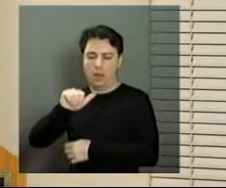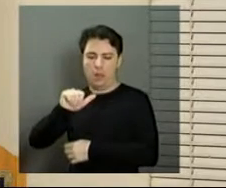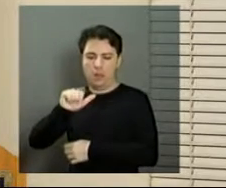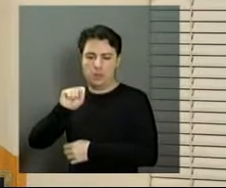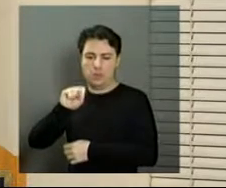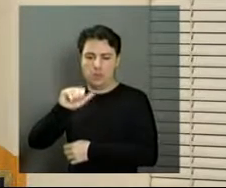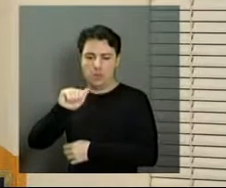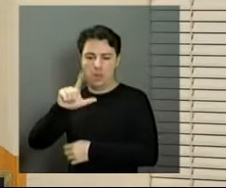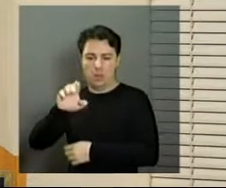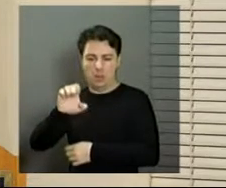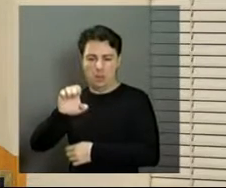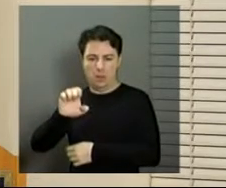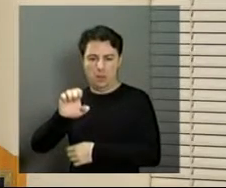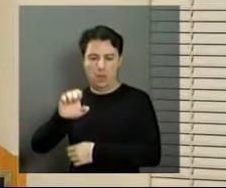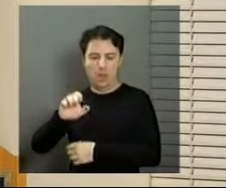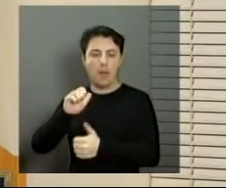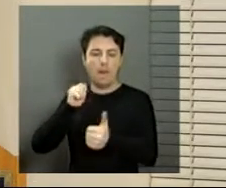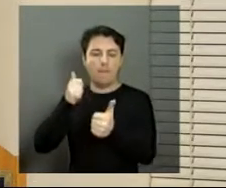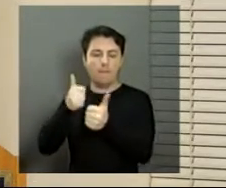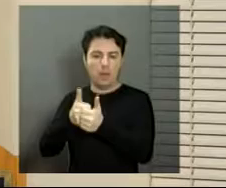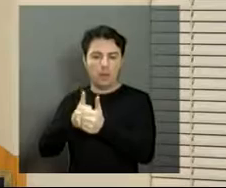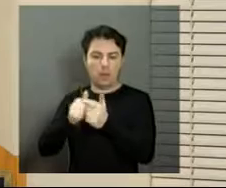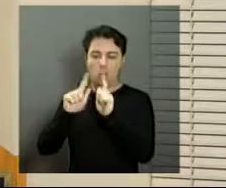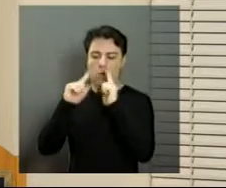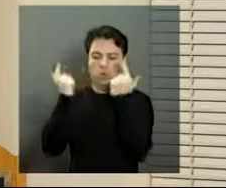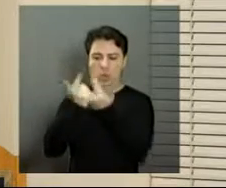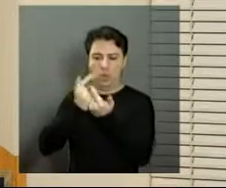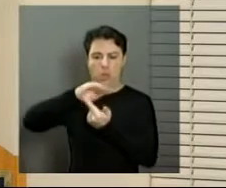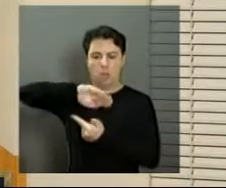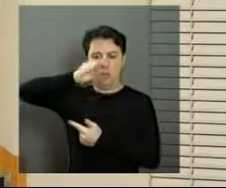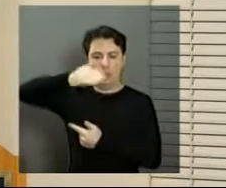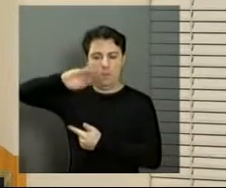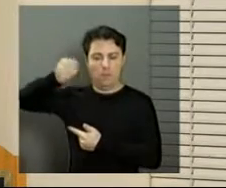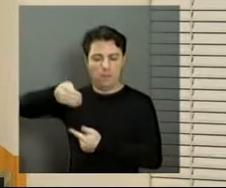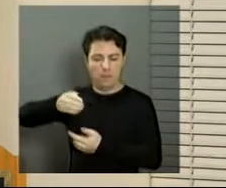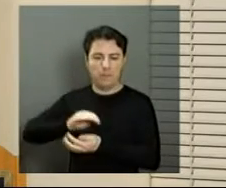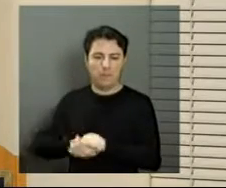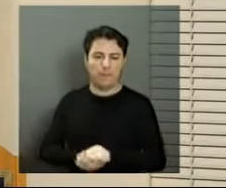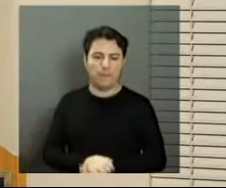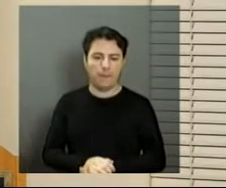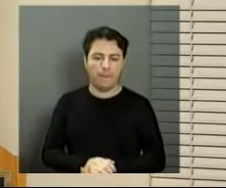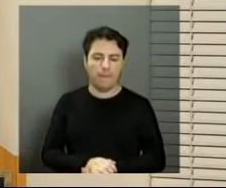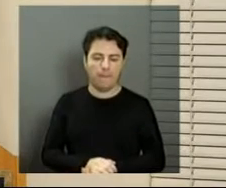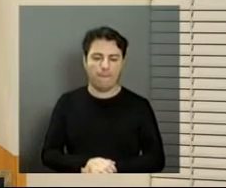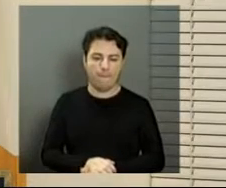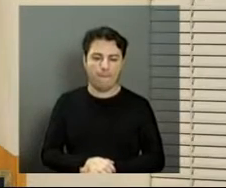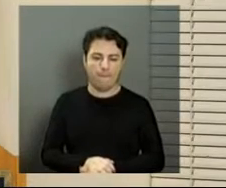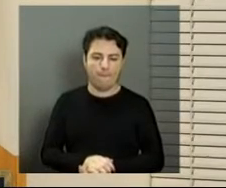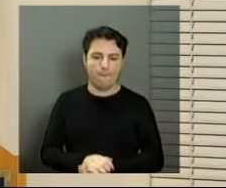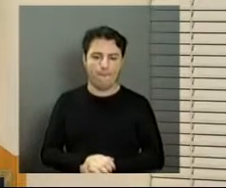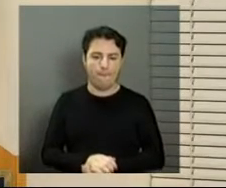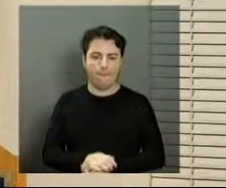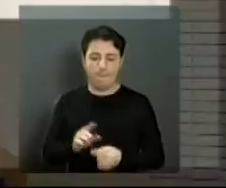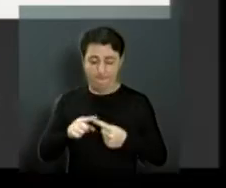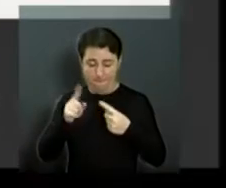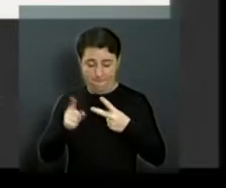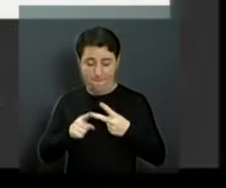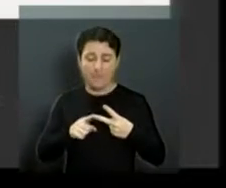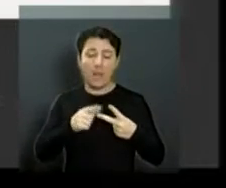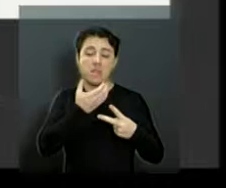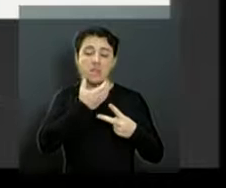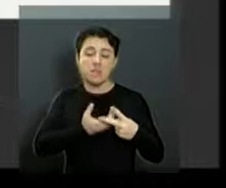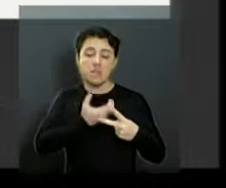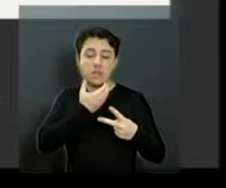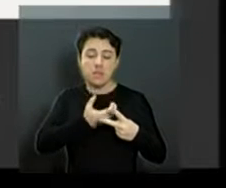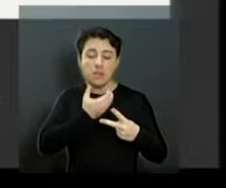708 Fundos, na Fonte Luminosa, perto do Gigantão. Passando o próximo slide, por favor, nós vamos ver um pouquinho rapidamente sobre dezembro